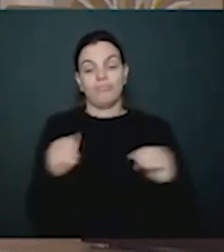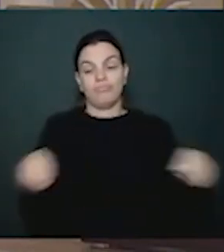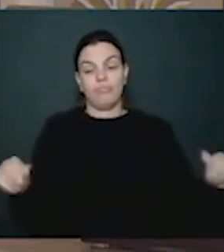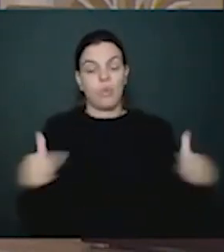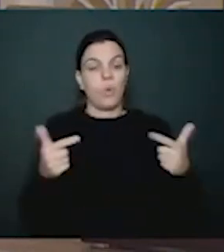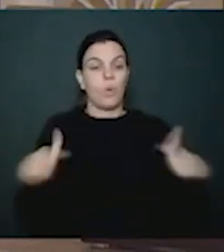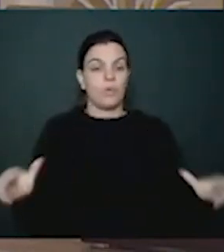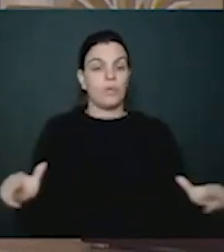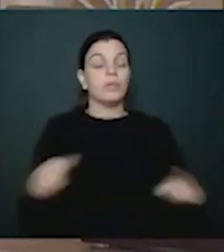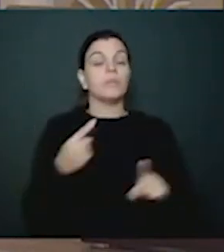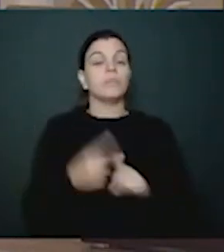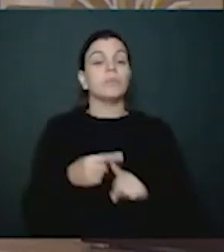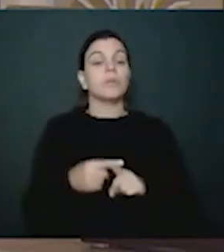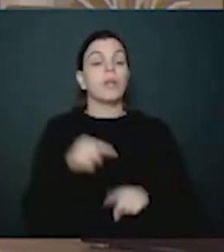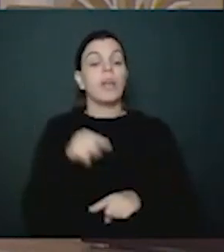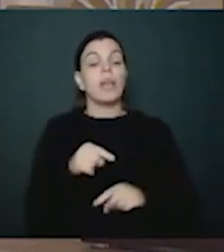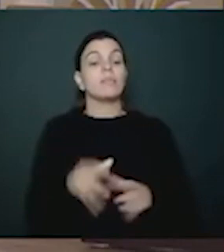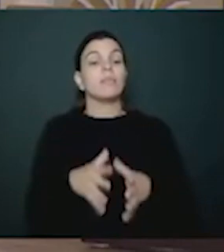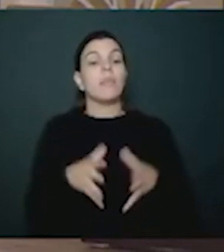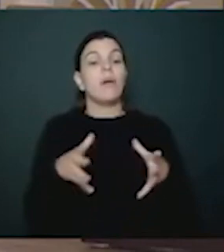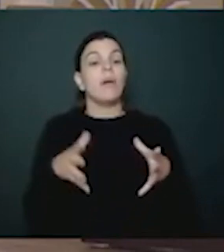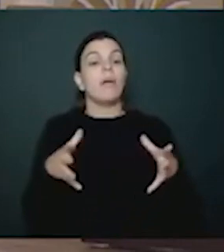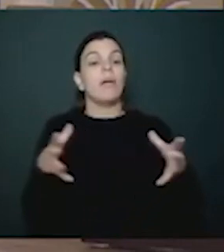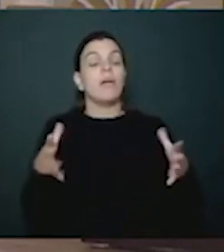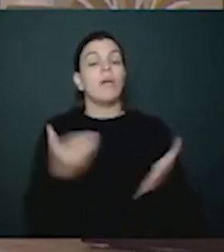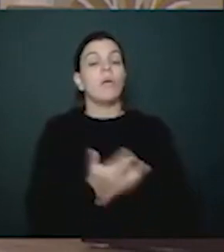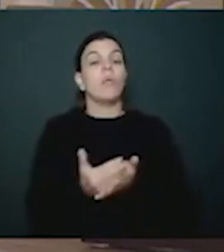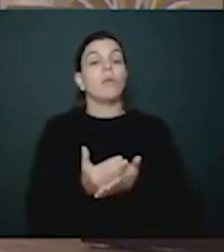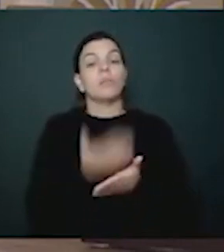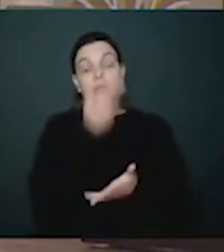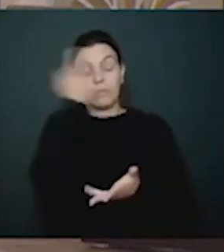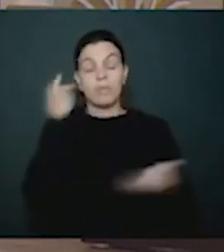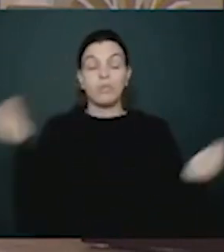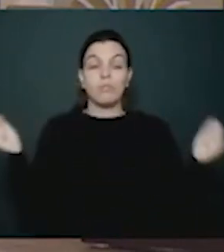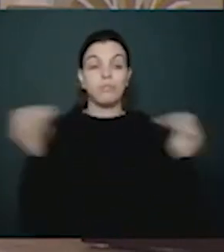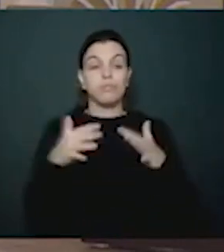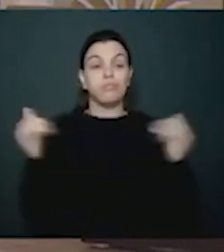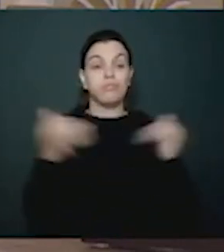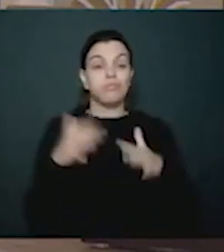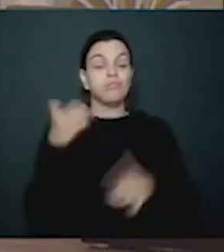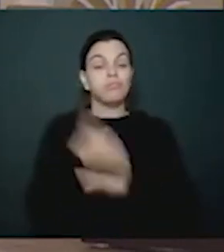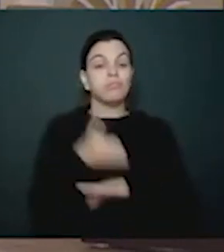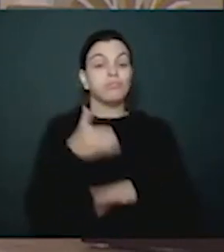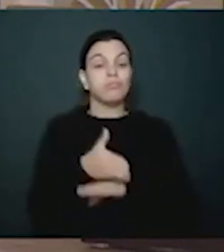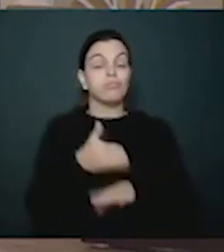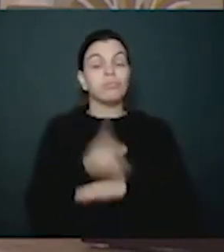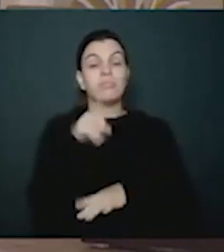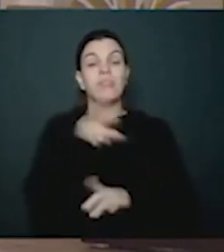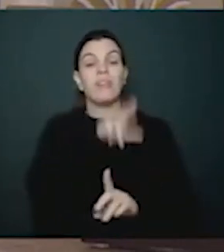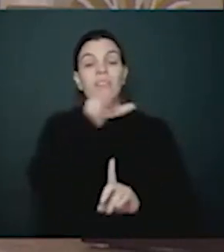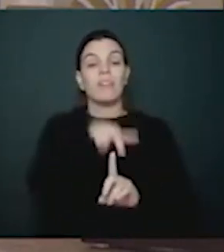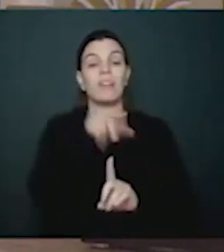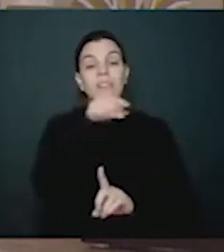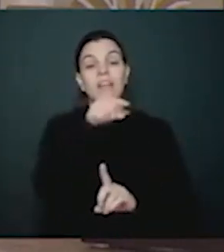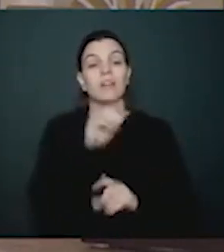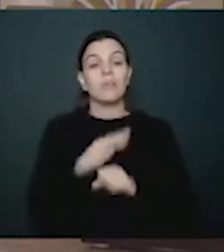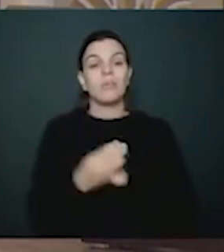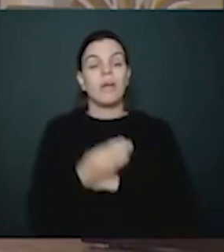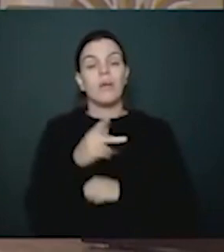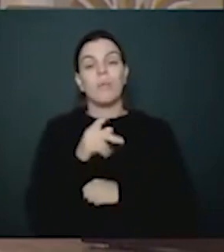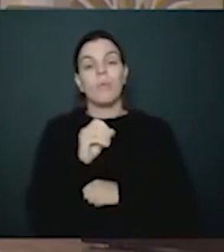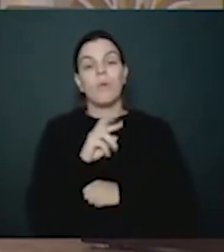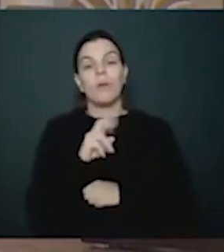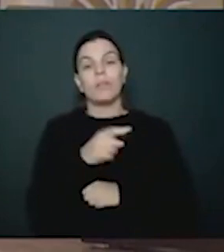se desenvolvendo ao redor da igreja e que veio se tornar uma referência no bairro do Portão. Infelizmente, um